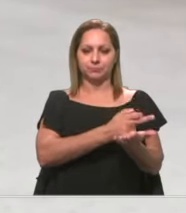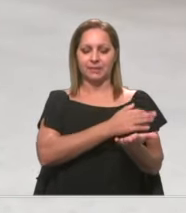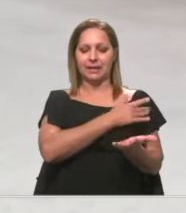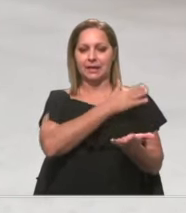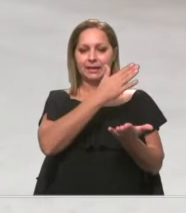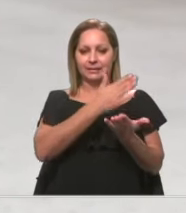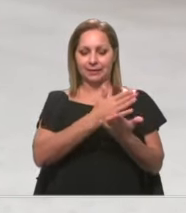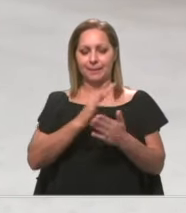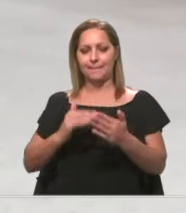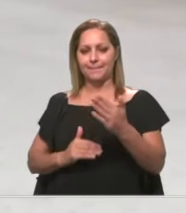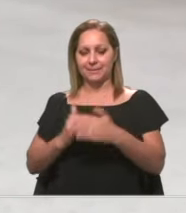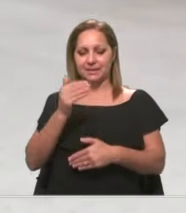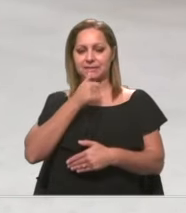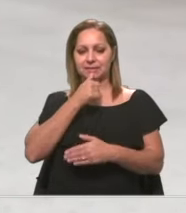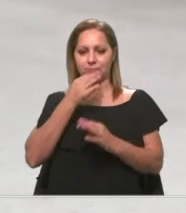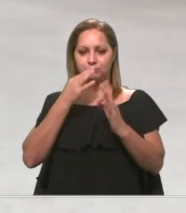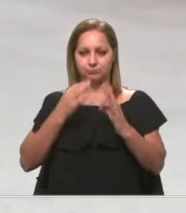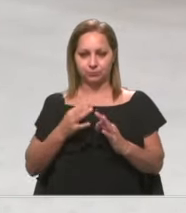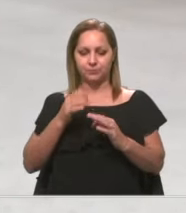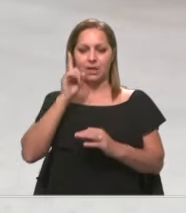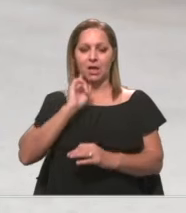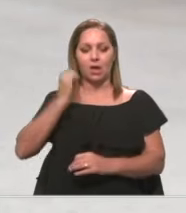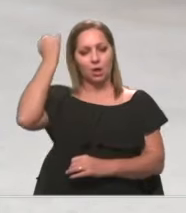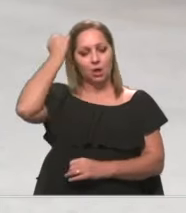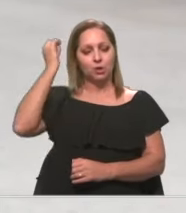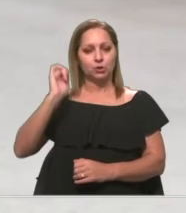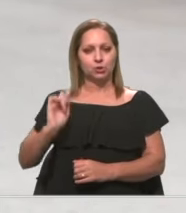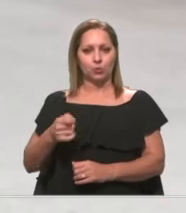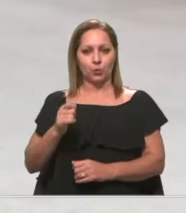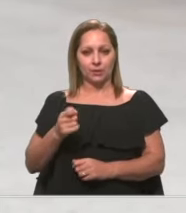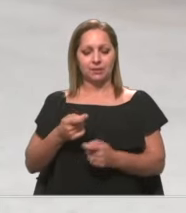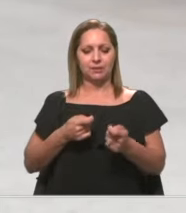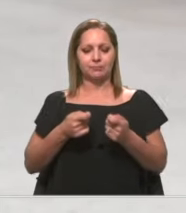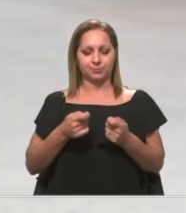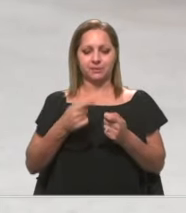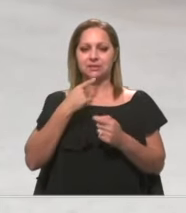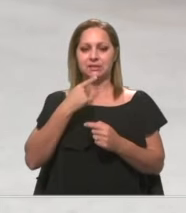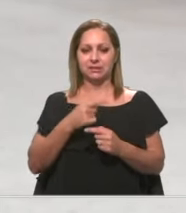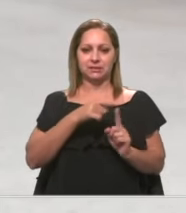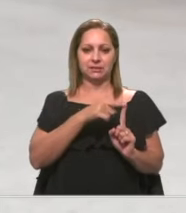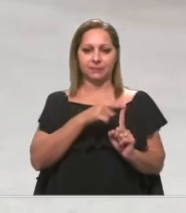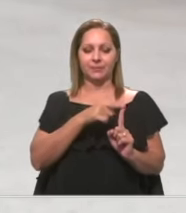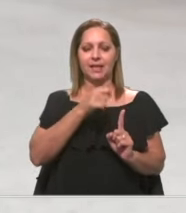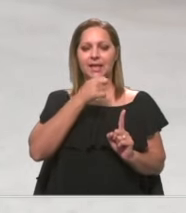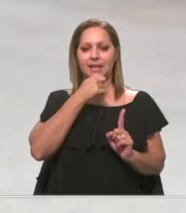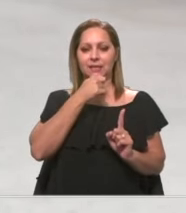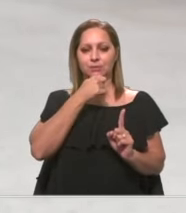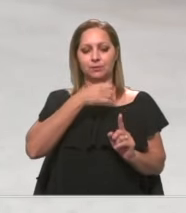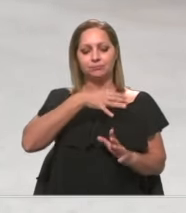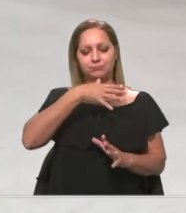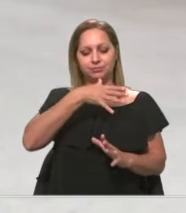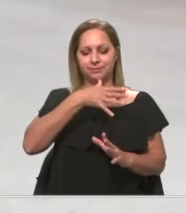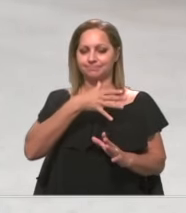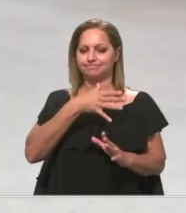este caso transitar em julgado. A juíza que presidiu este coletivo considerou que a versão do cantor não